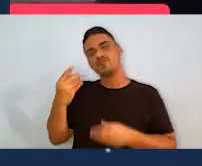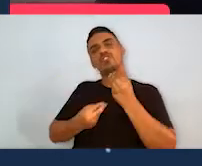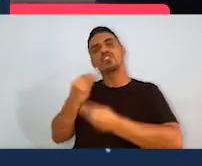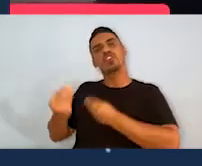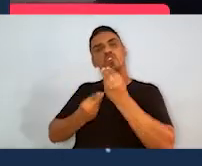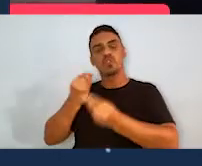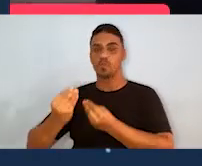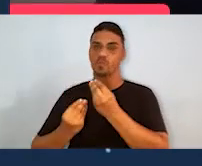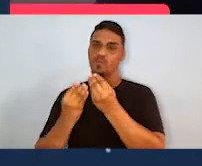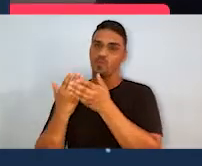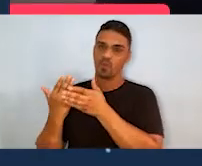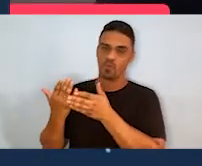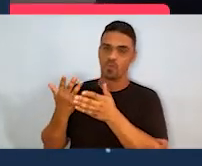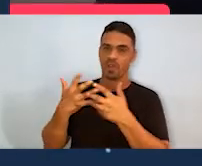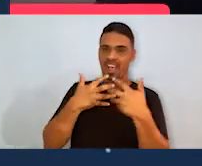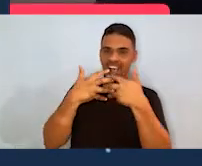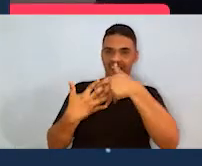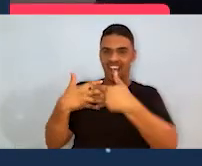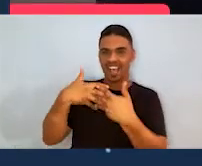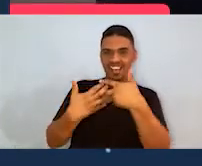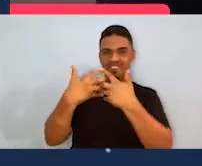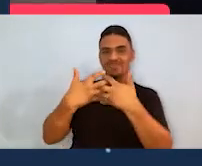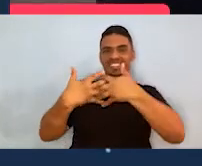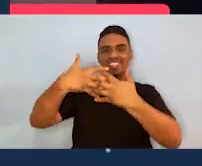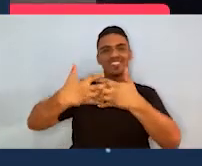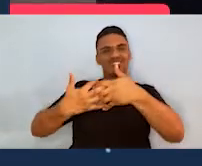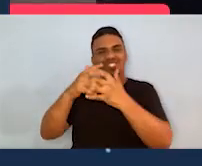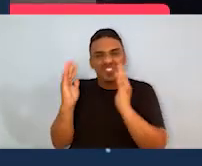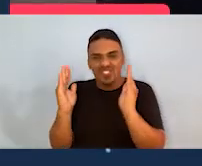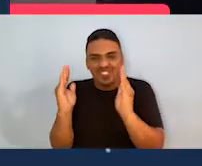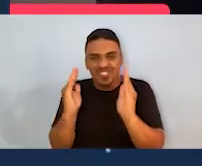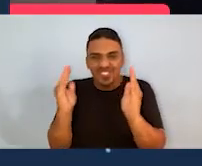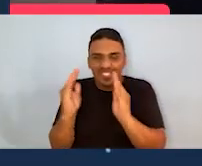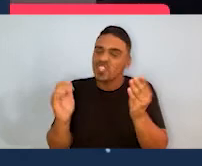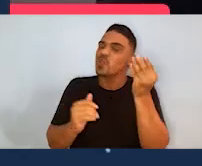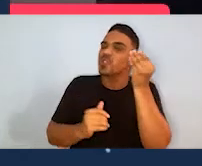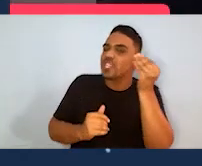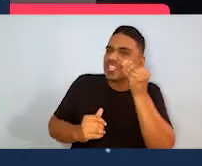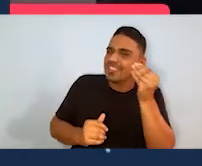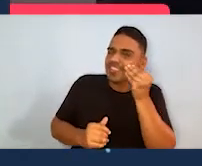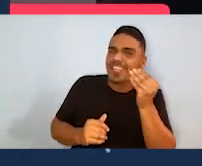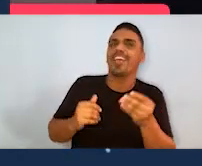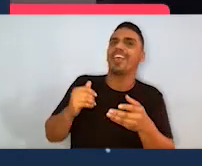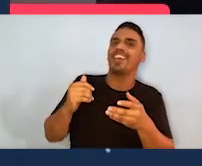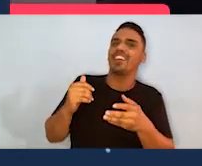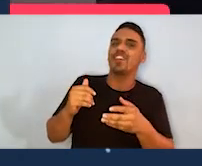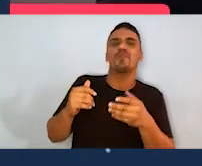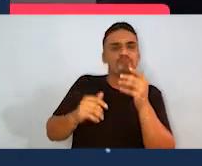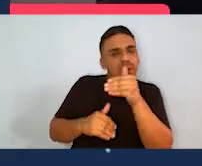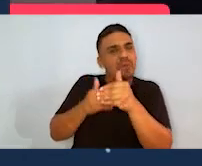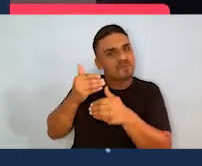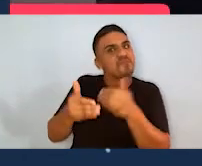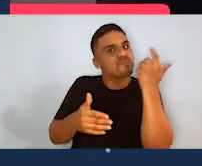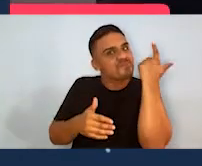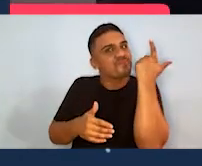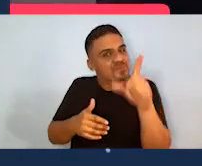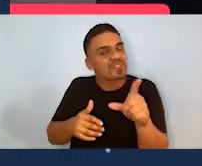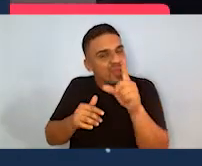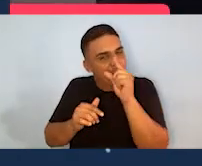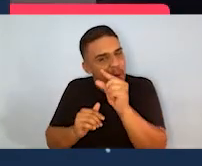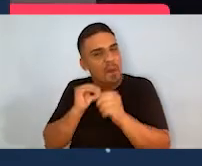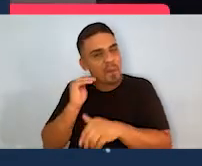PC ali e fui tentar fazer um caminhãozinho. Foi minha primeira pixel art, foi um caminhãozinho. Eu só tentei fazer e foi saindo, eu